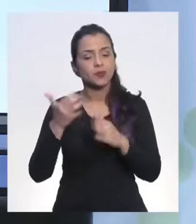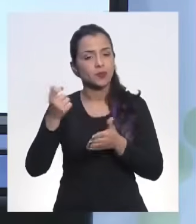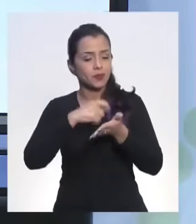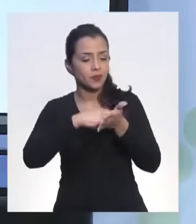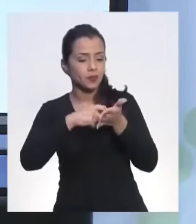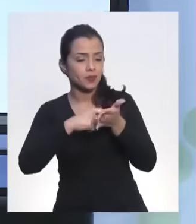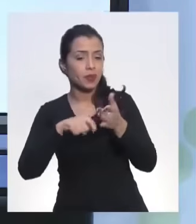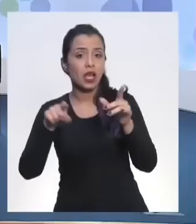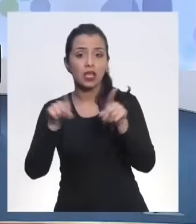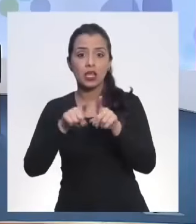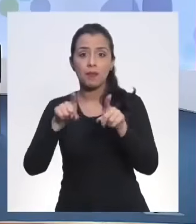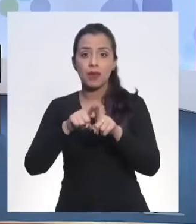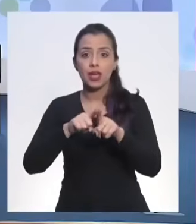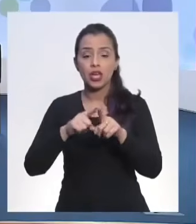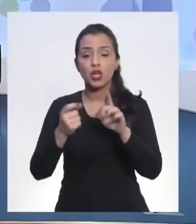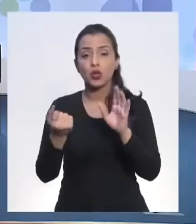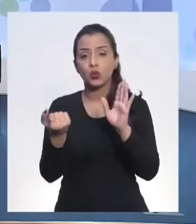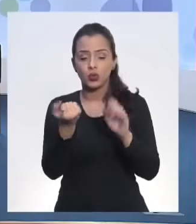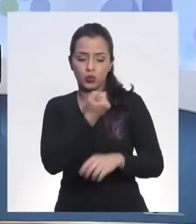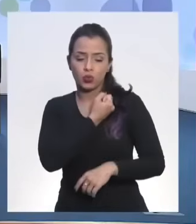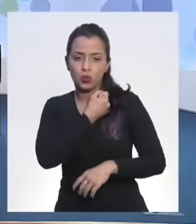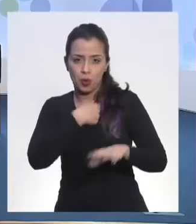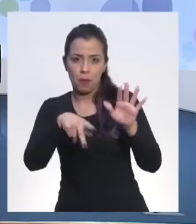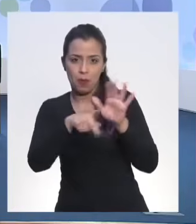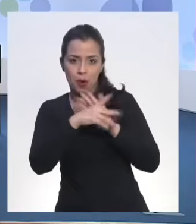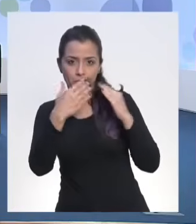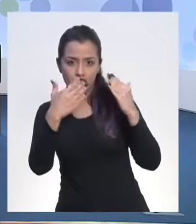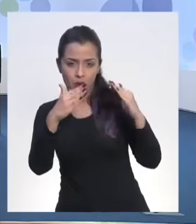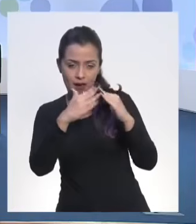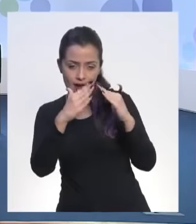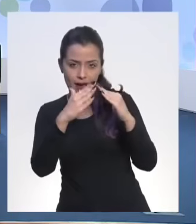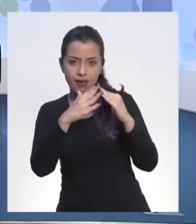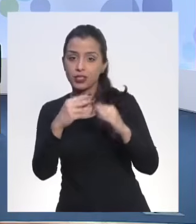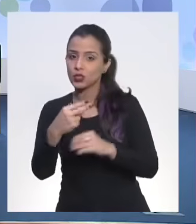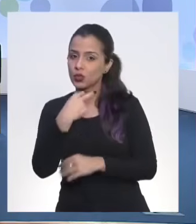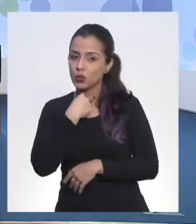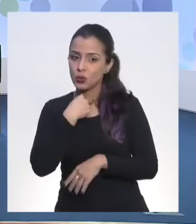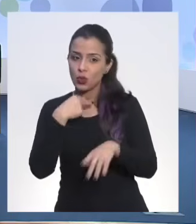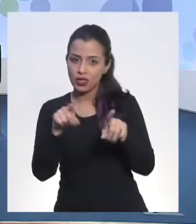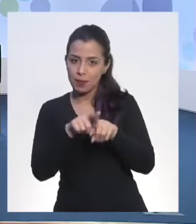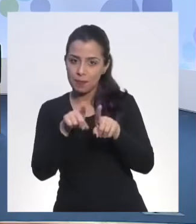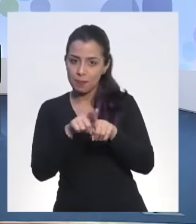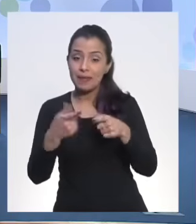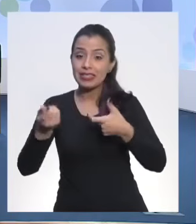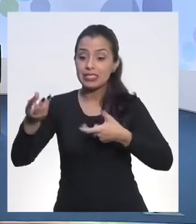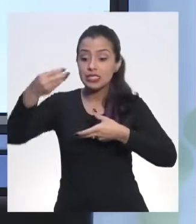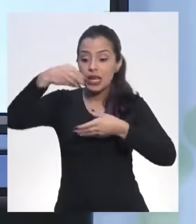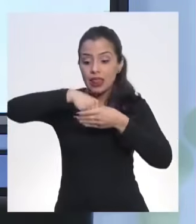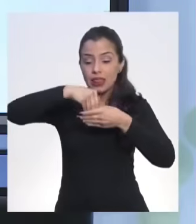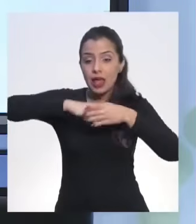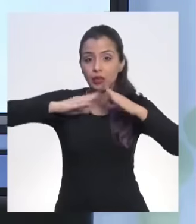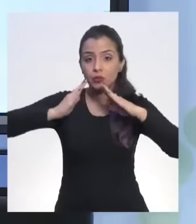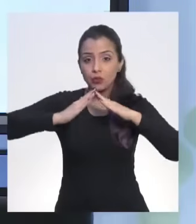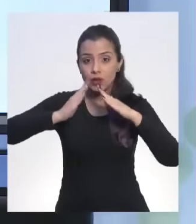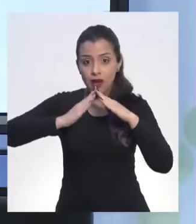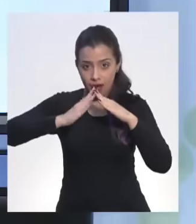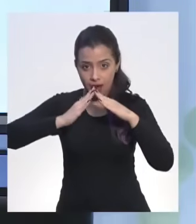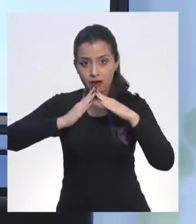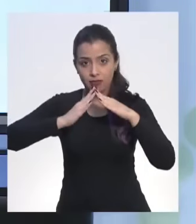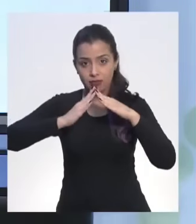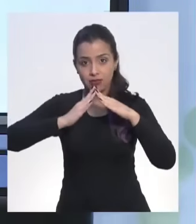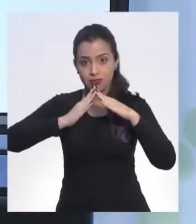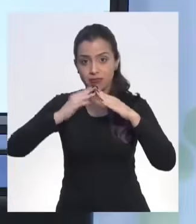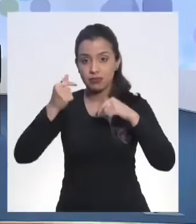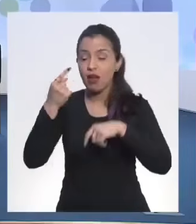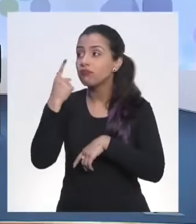casa. Tá. Não Legal. pode ser o número da casa. Então tem que ser dentro de casa, encontrar lá o maior número.